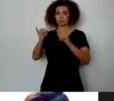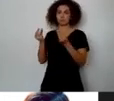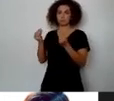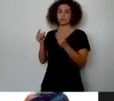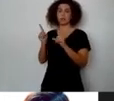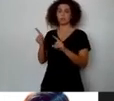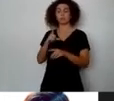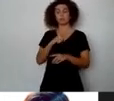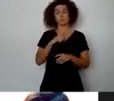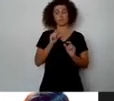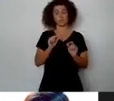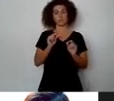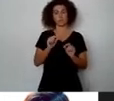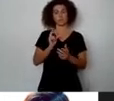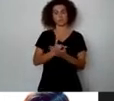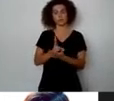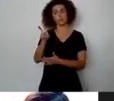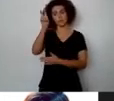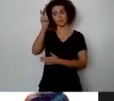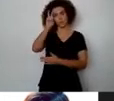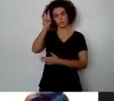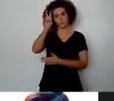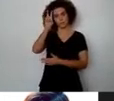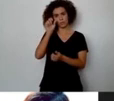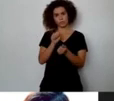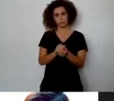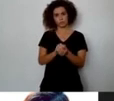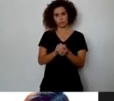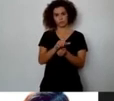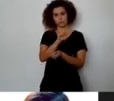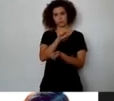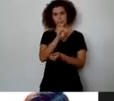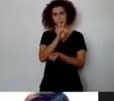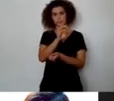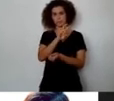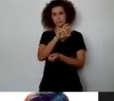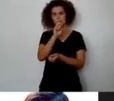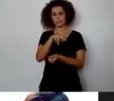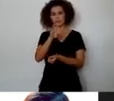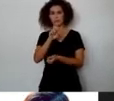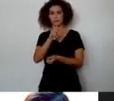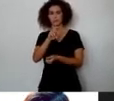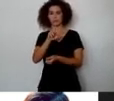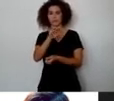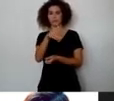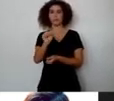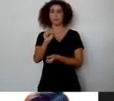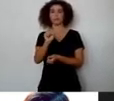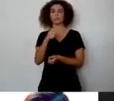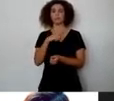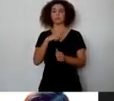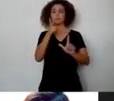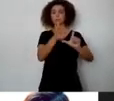ela tem feito toda quinta-feira, junto com o Esteban Tavares, umas lives bem importantes. E assim, a gente está aprendendo muito, está rolando um